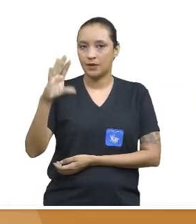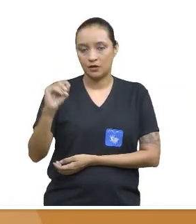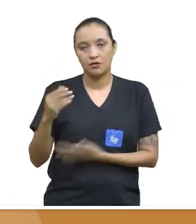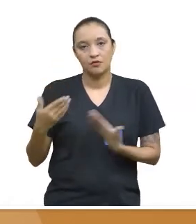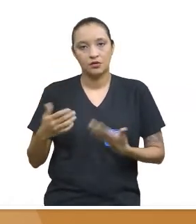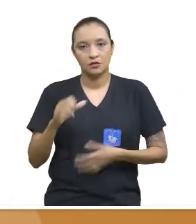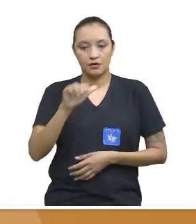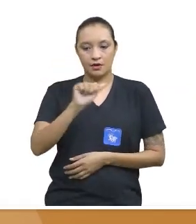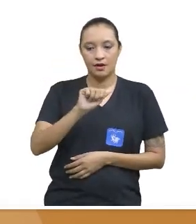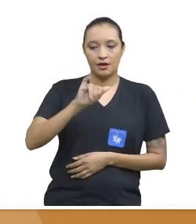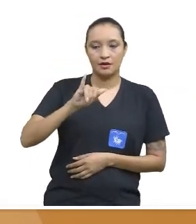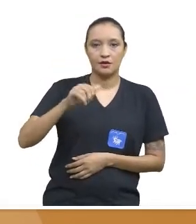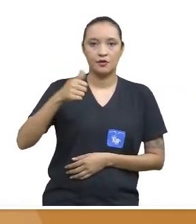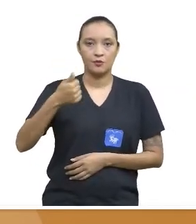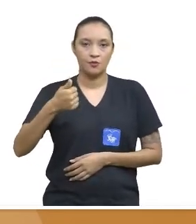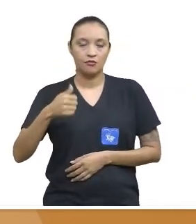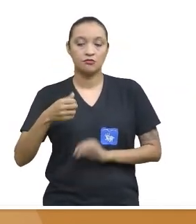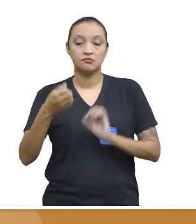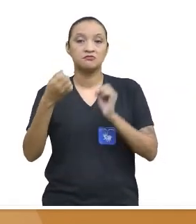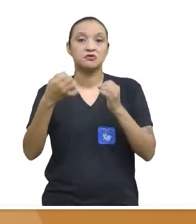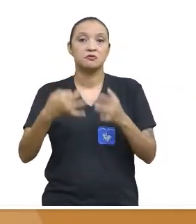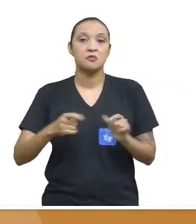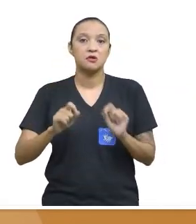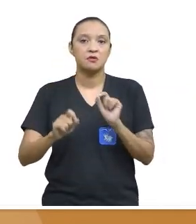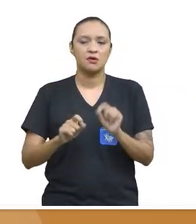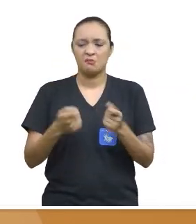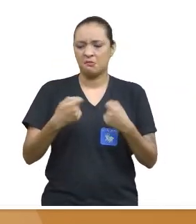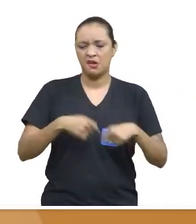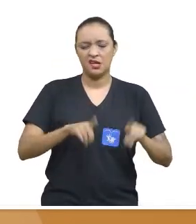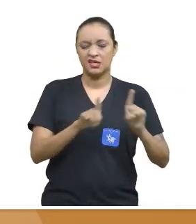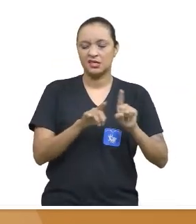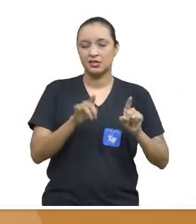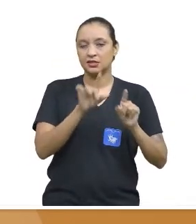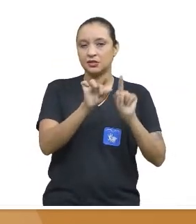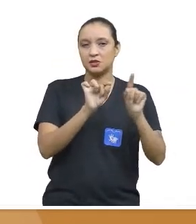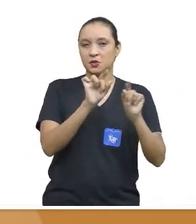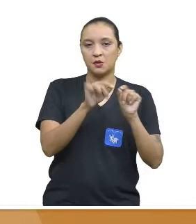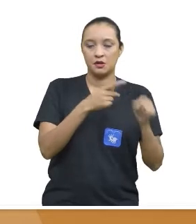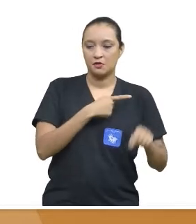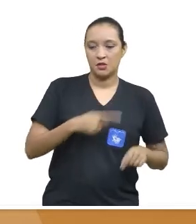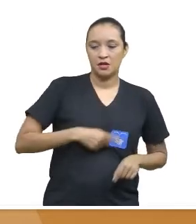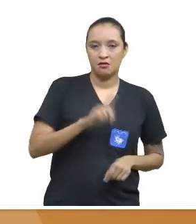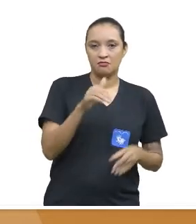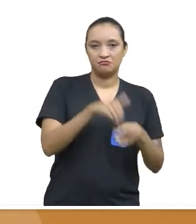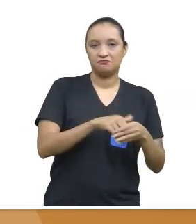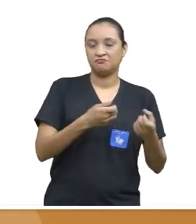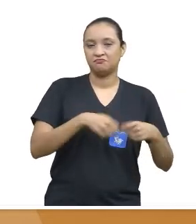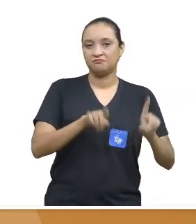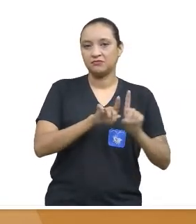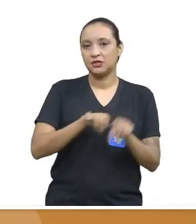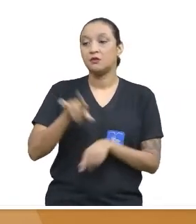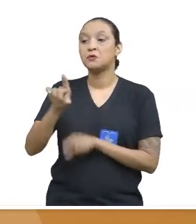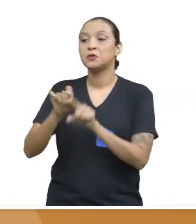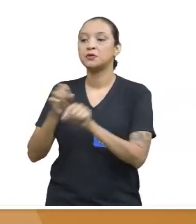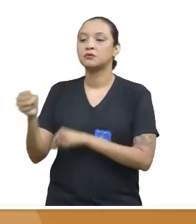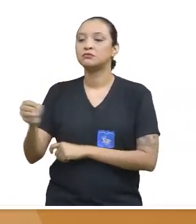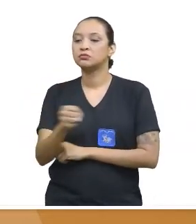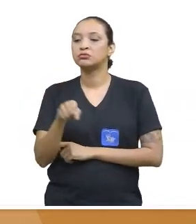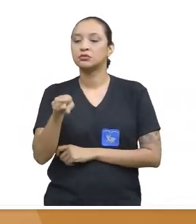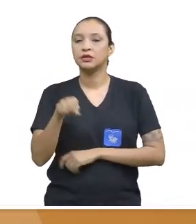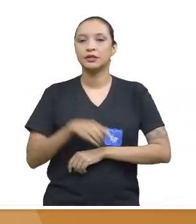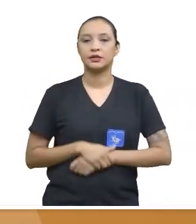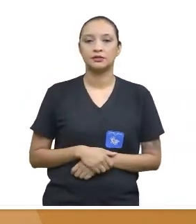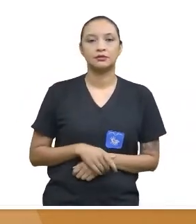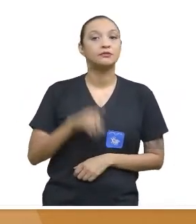não é preciso que a população escolha o presidente. Nós estamos escolhendo Castelo Branco, ok? Um bate-volta